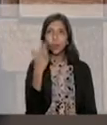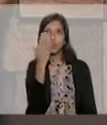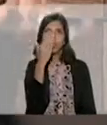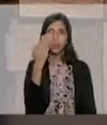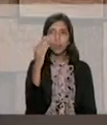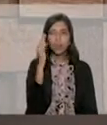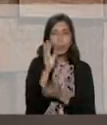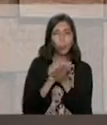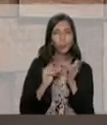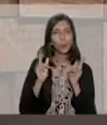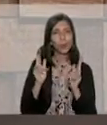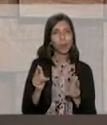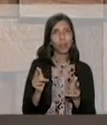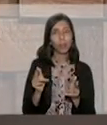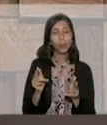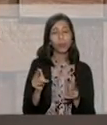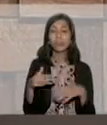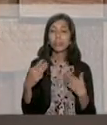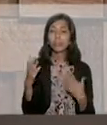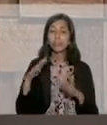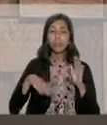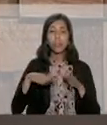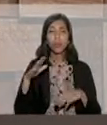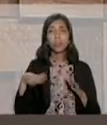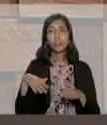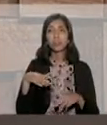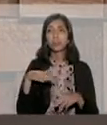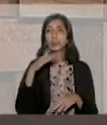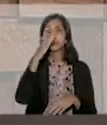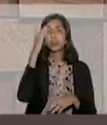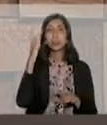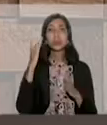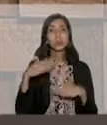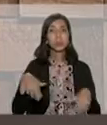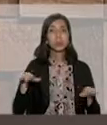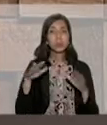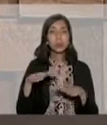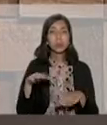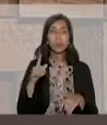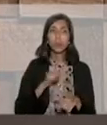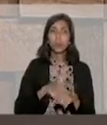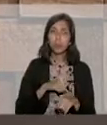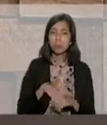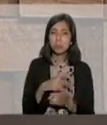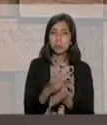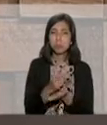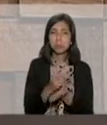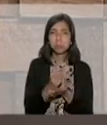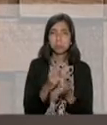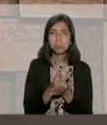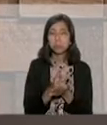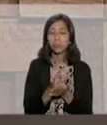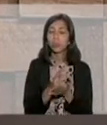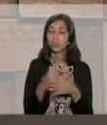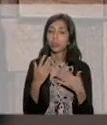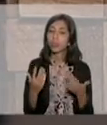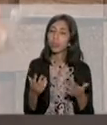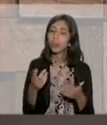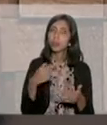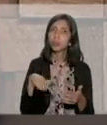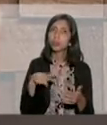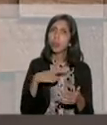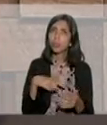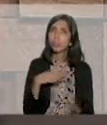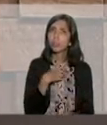sociedade, as coisas caminham juntas. Então, talvez a sociedade esteja num momento mais conservador, então a